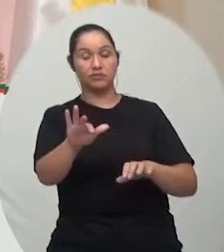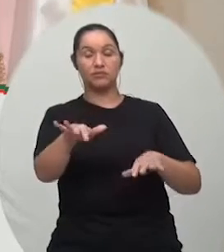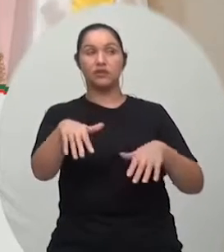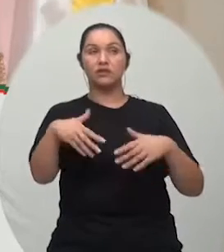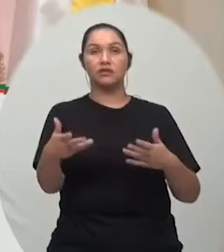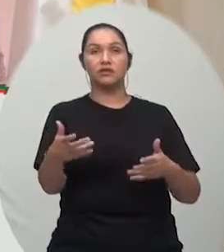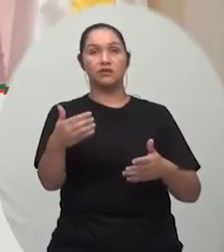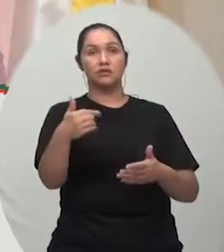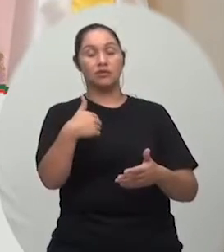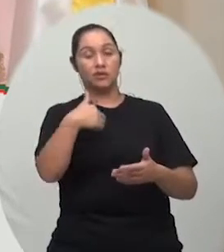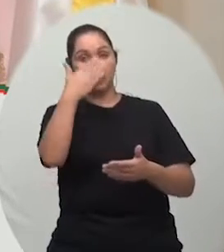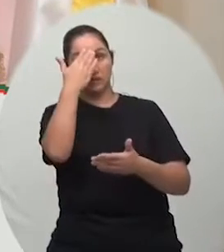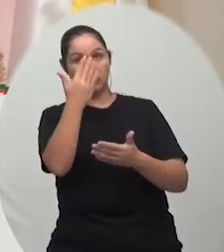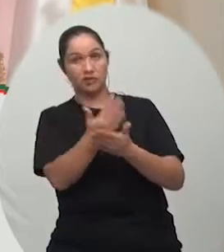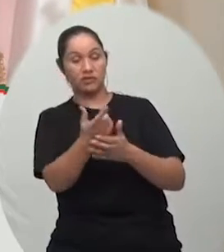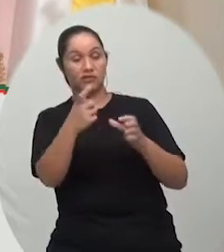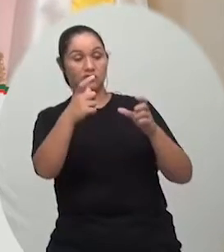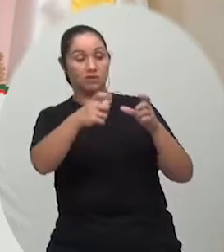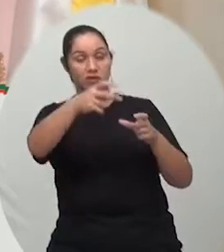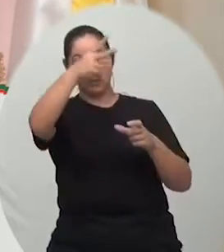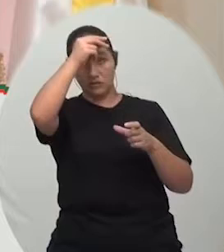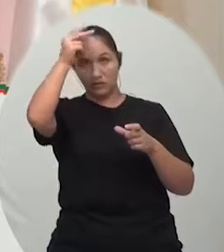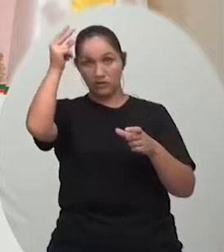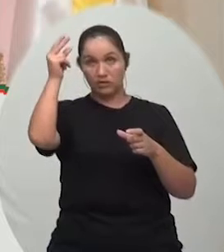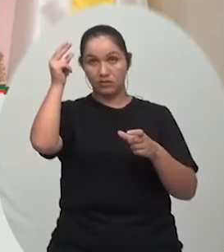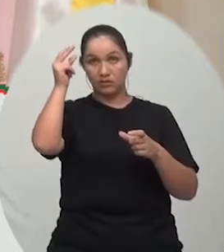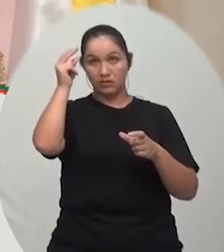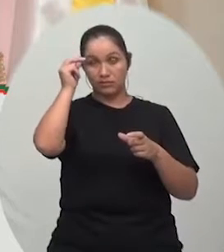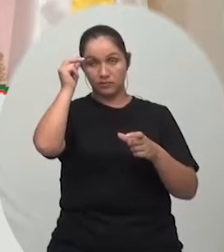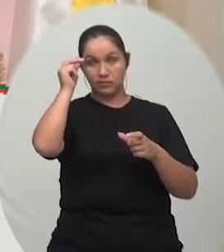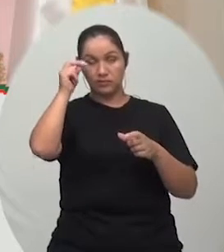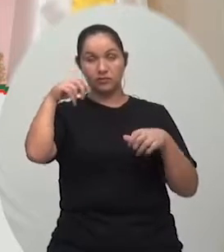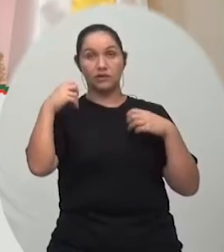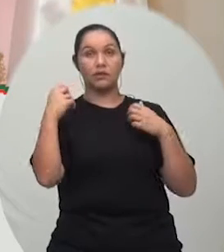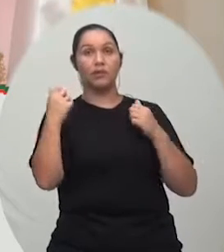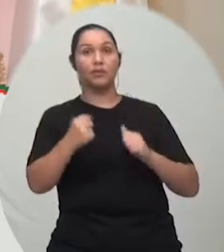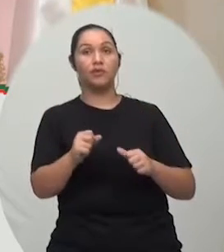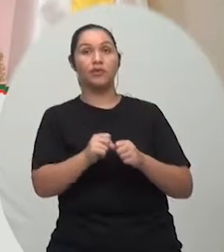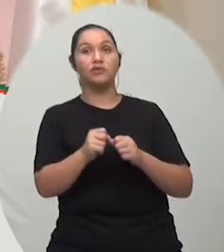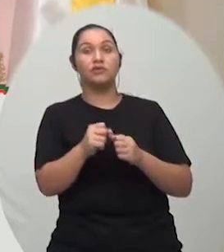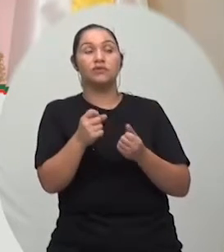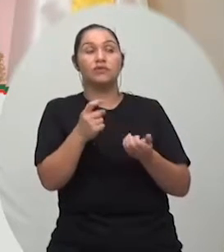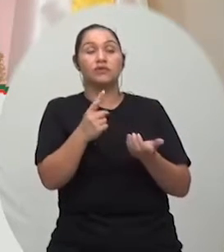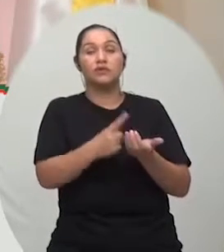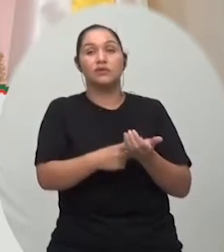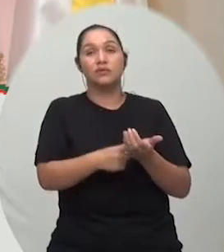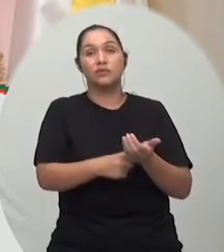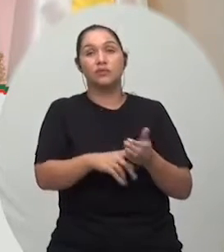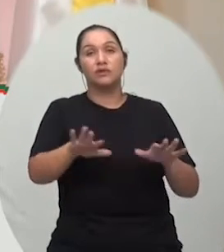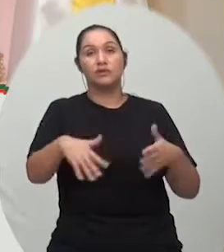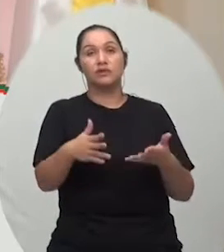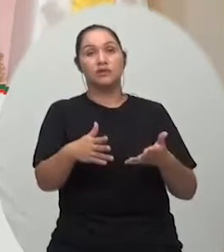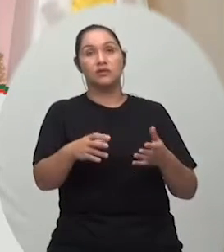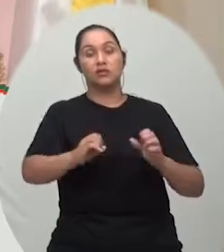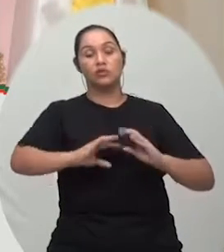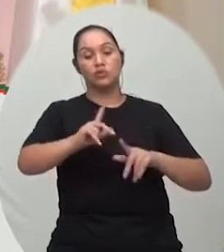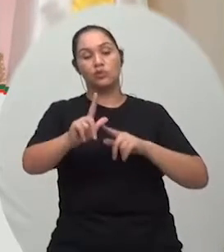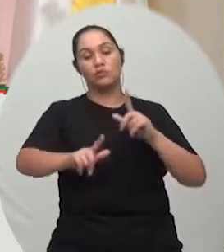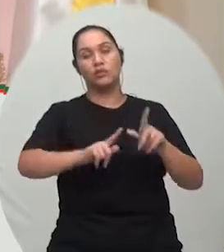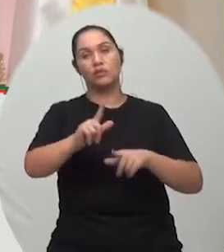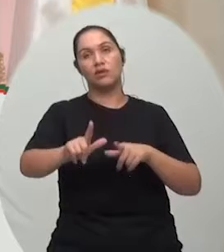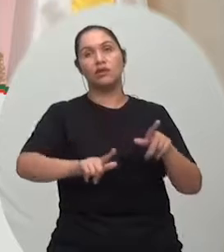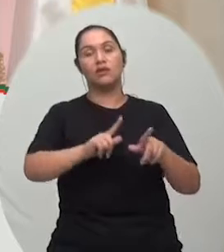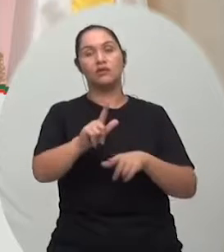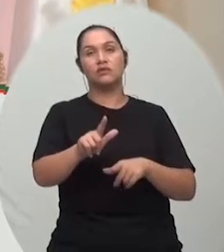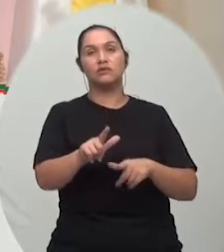convênio e um ganha-ganha, de tal maneira que a gente automatize esse serviço. Ou, pelo menos, por enquanto, que